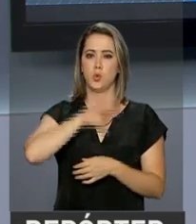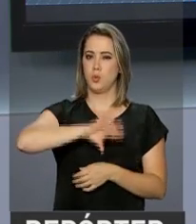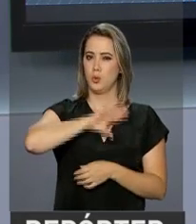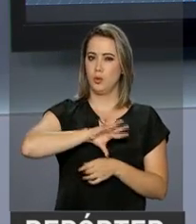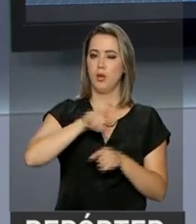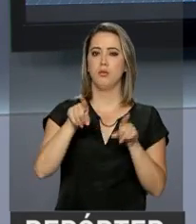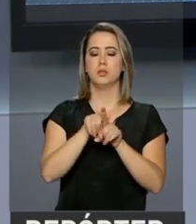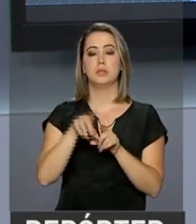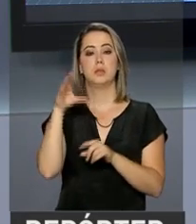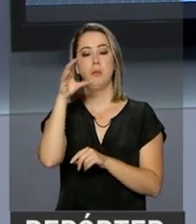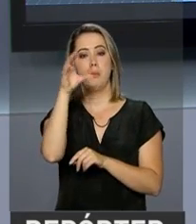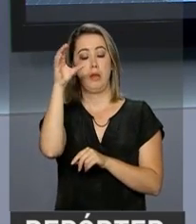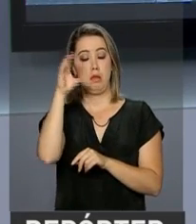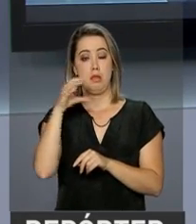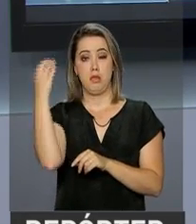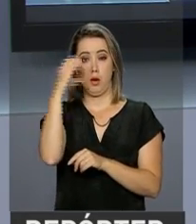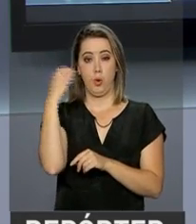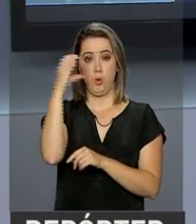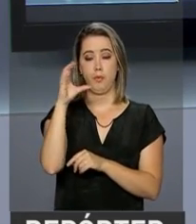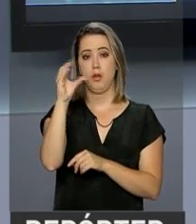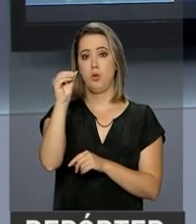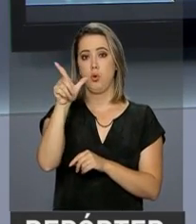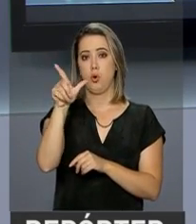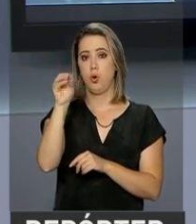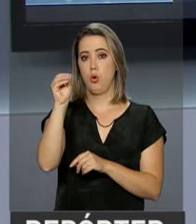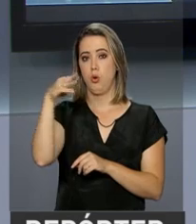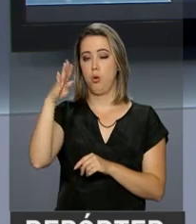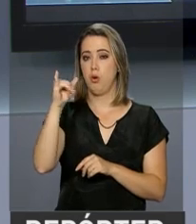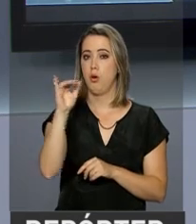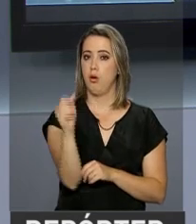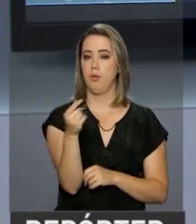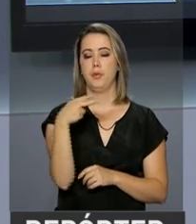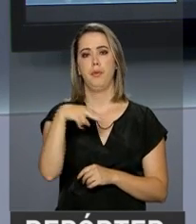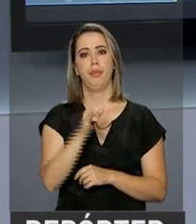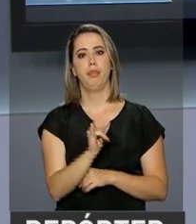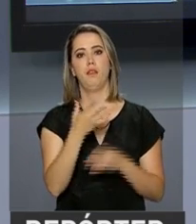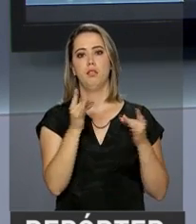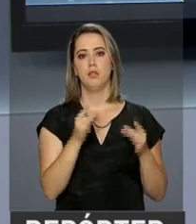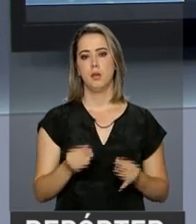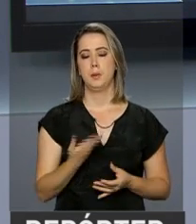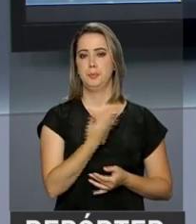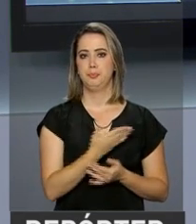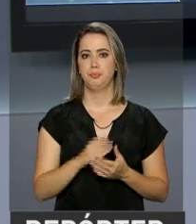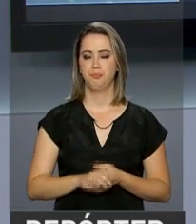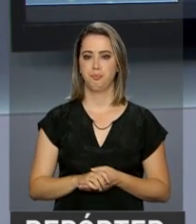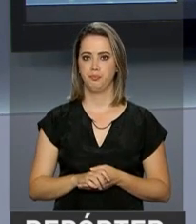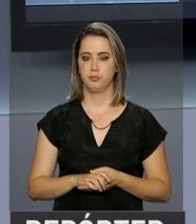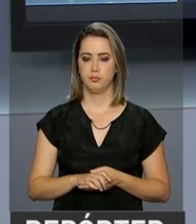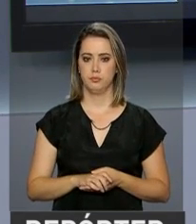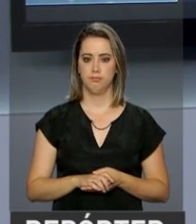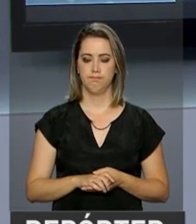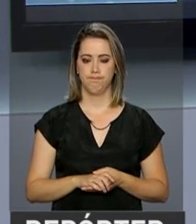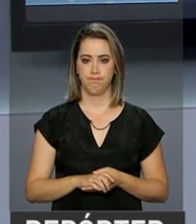Colômbia ao vivo do Palácio do Planalto repórter Nei Pereira tem as informações pra gente Olá Nei Boa tarde mais uma vez